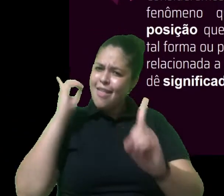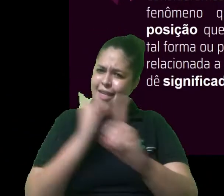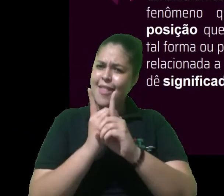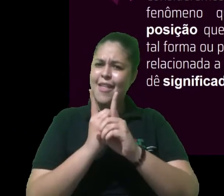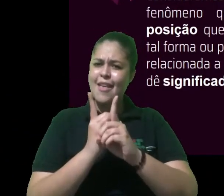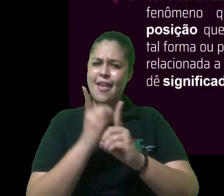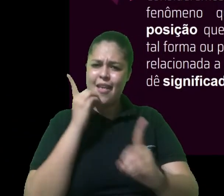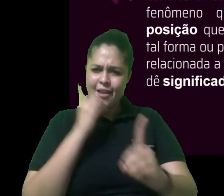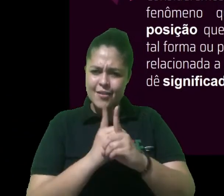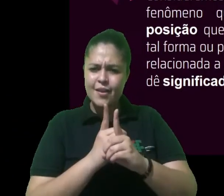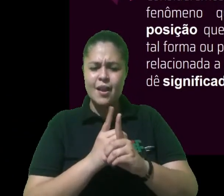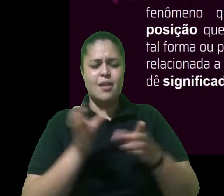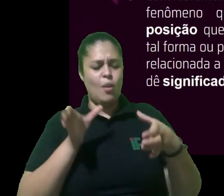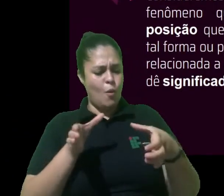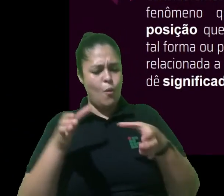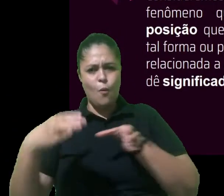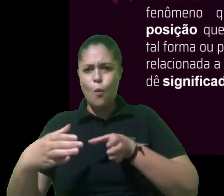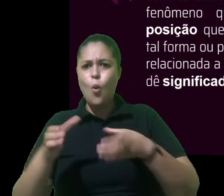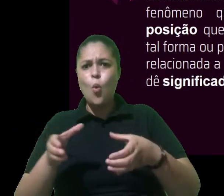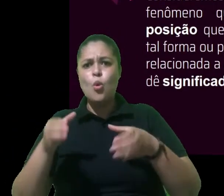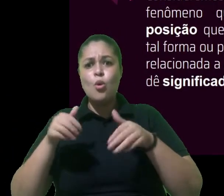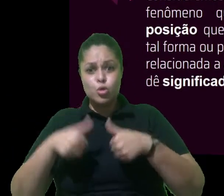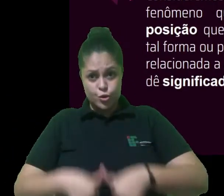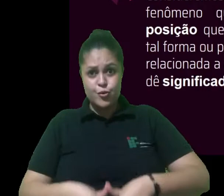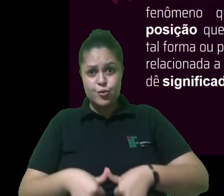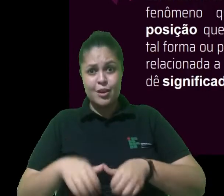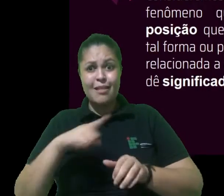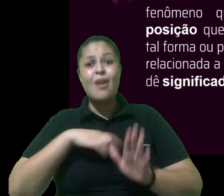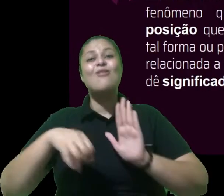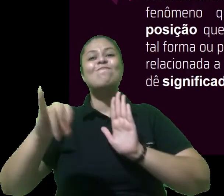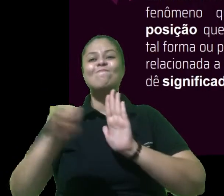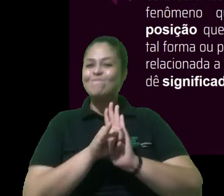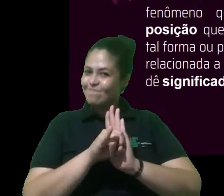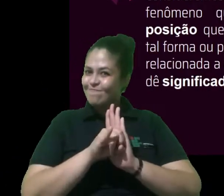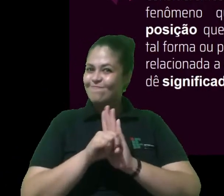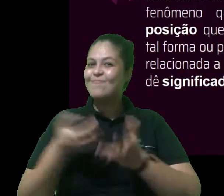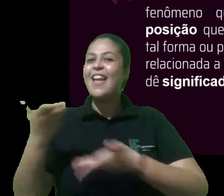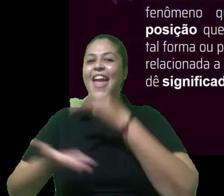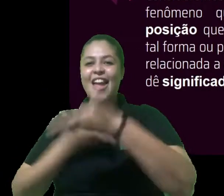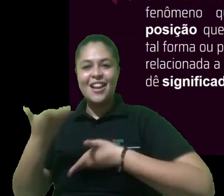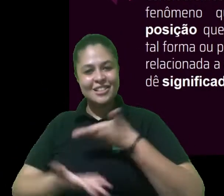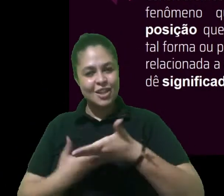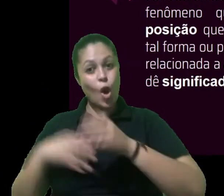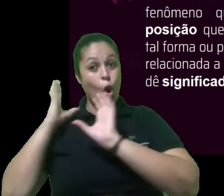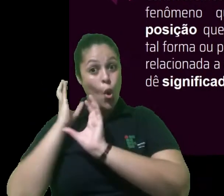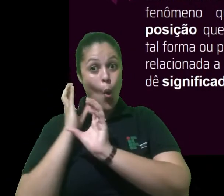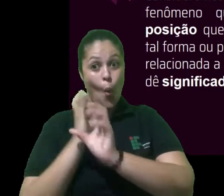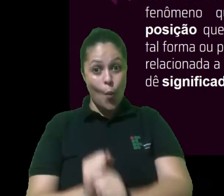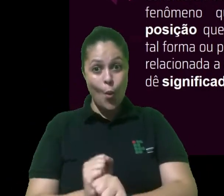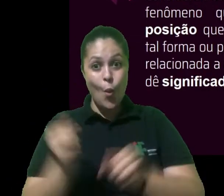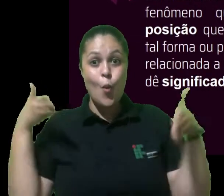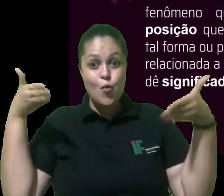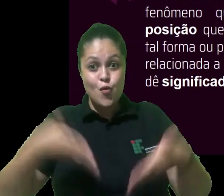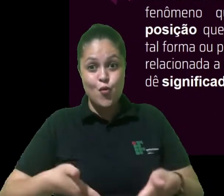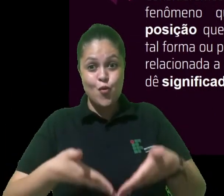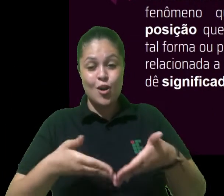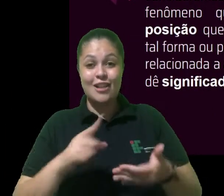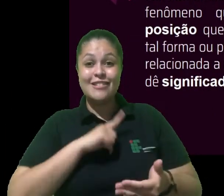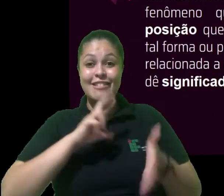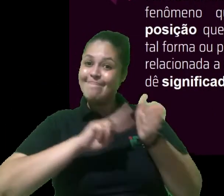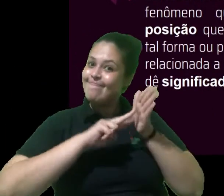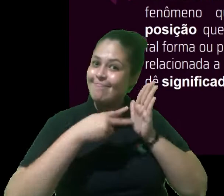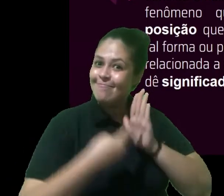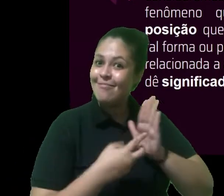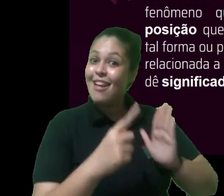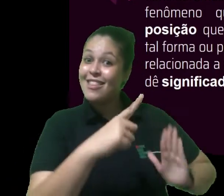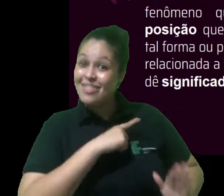ser identificadas e que tal forma ou posição possuam uma identidade relacionada a algum processo específico